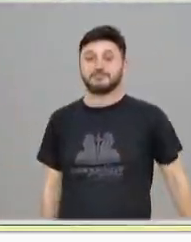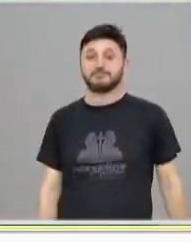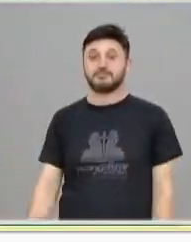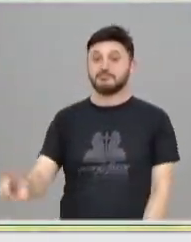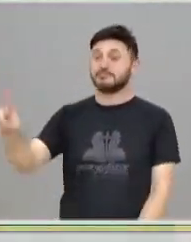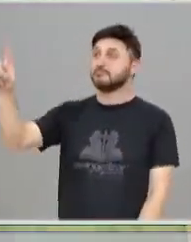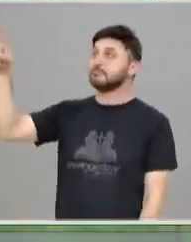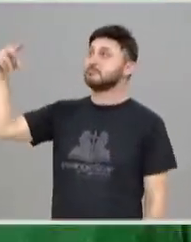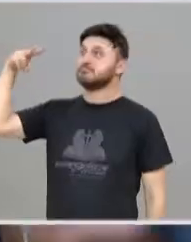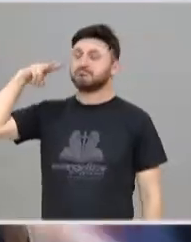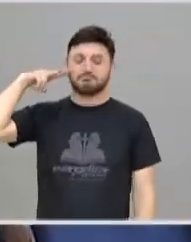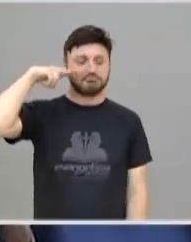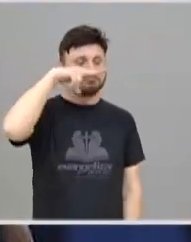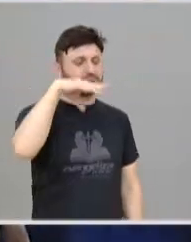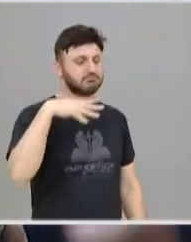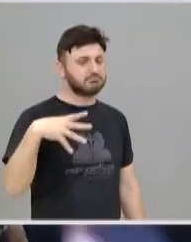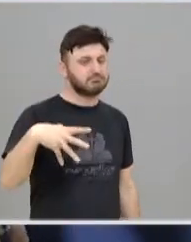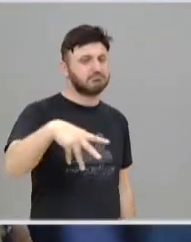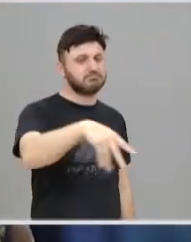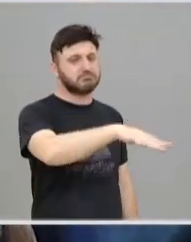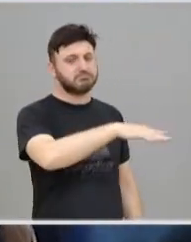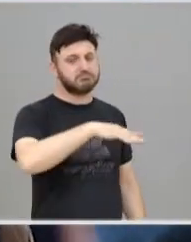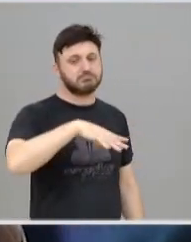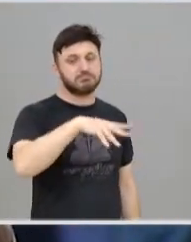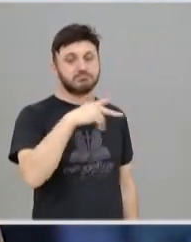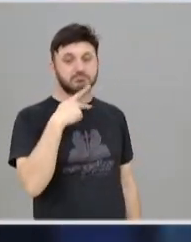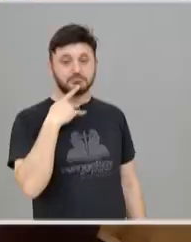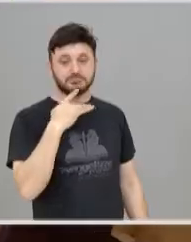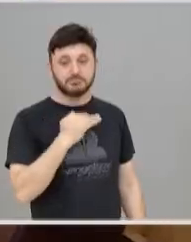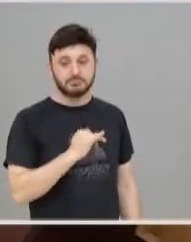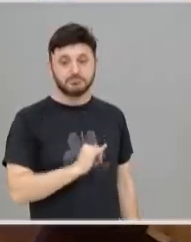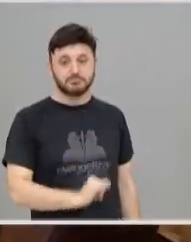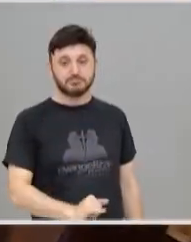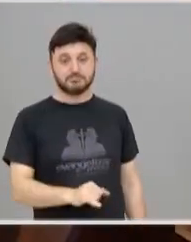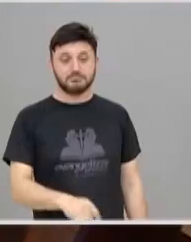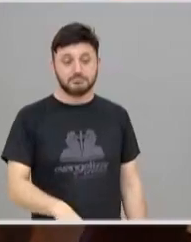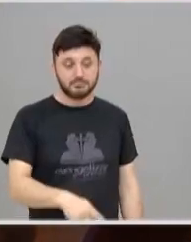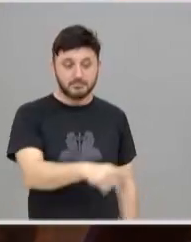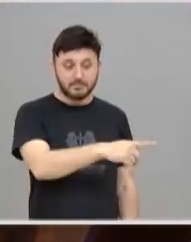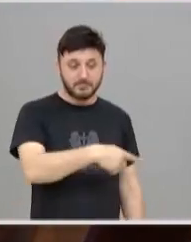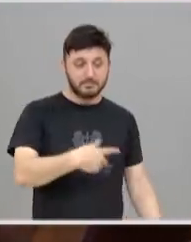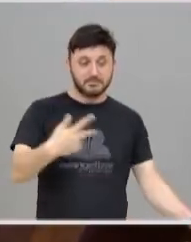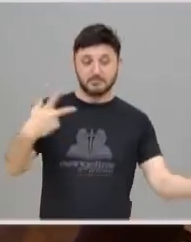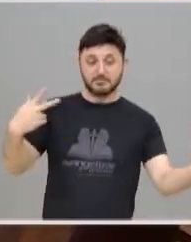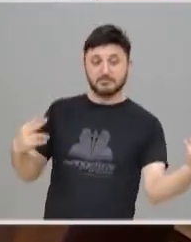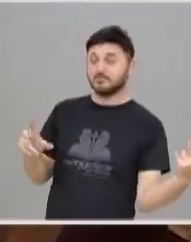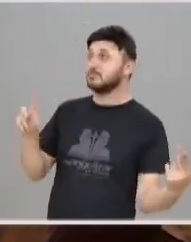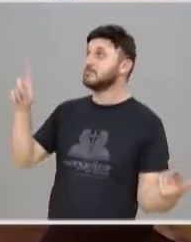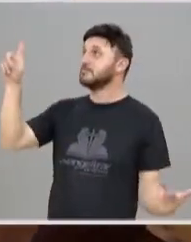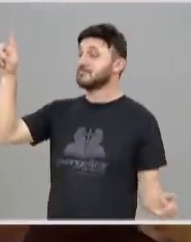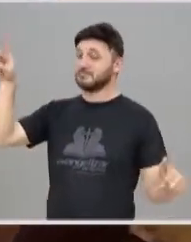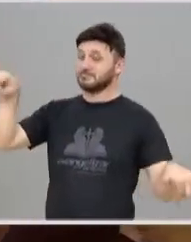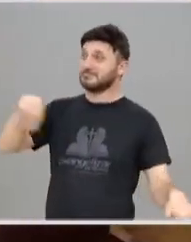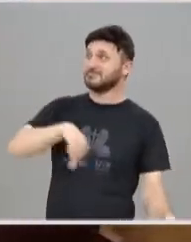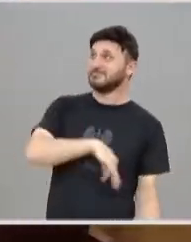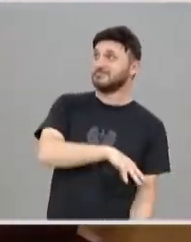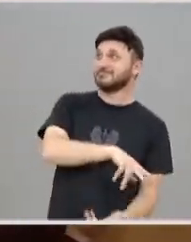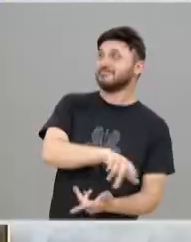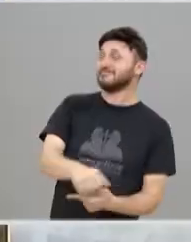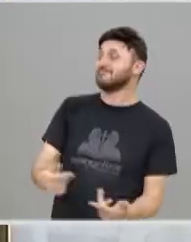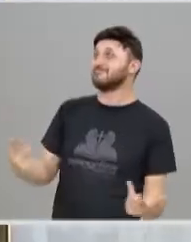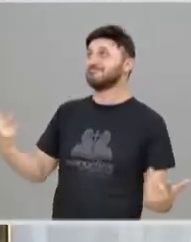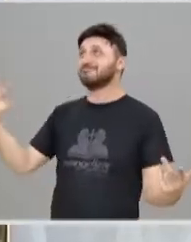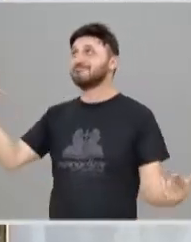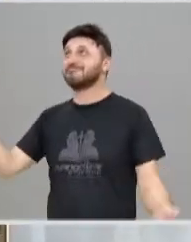Deus, olhai por todos os pais, são vossas imagens na terra,